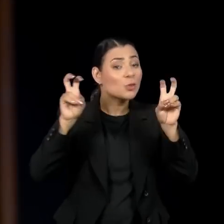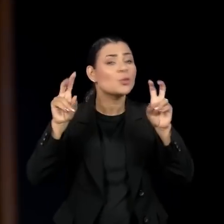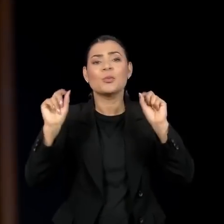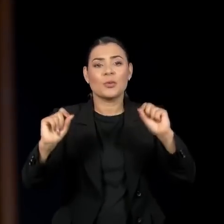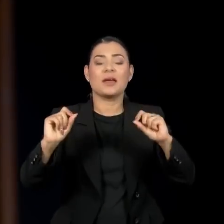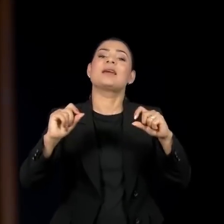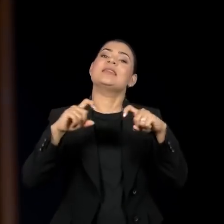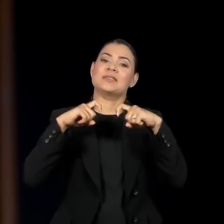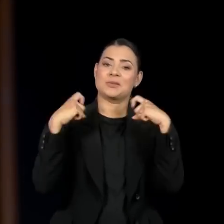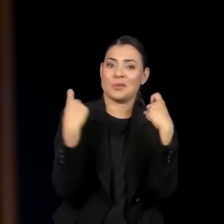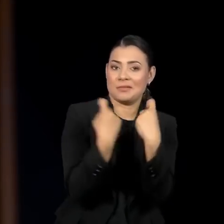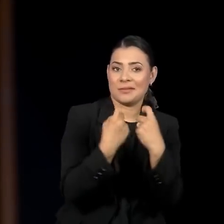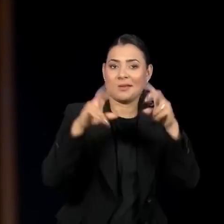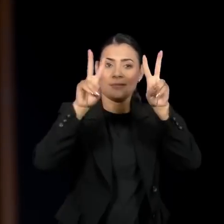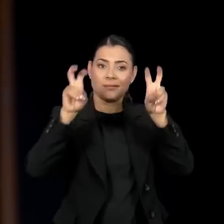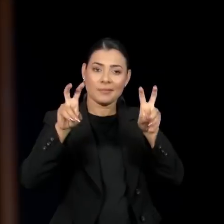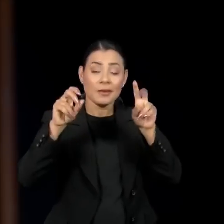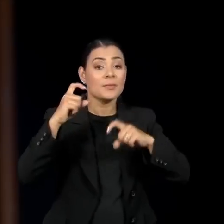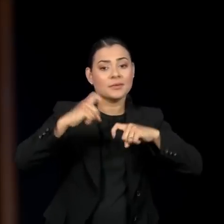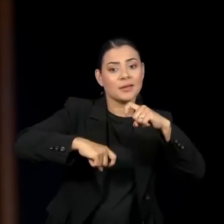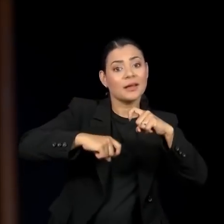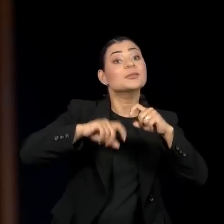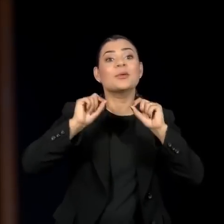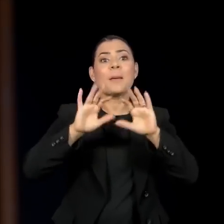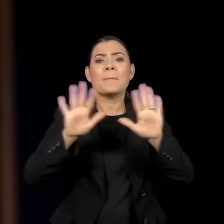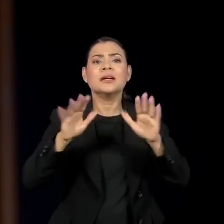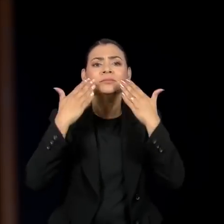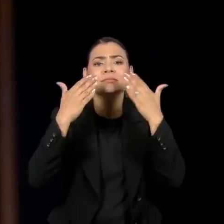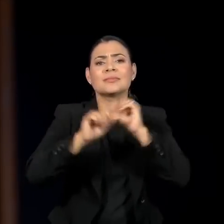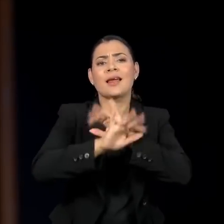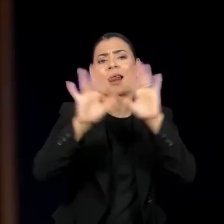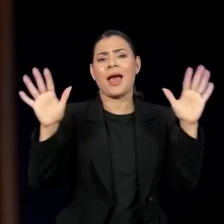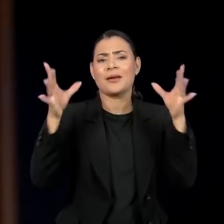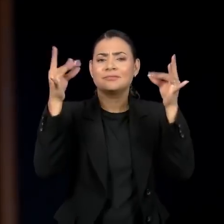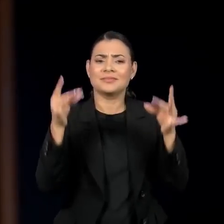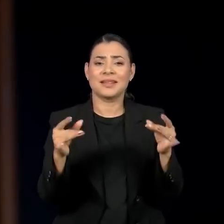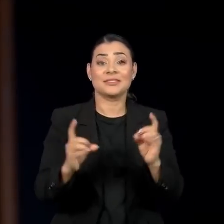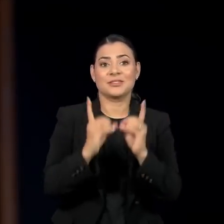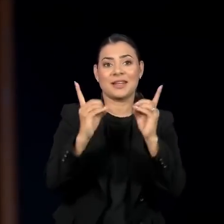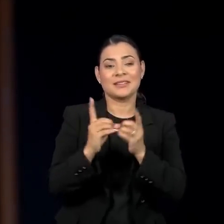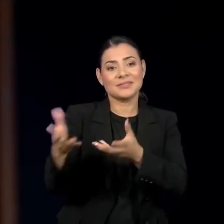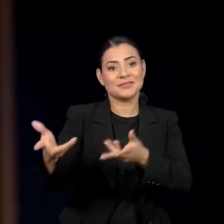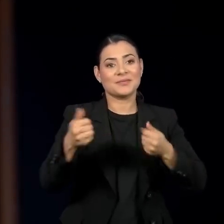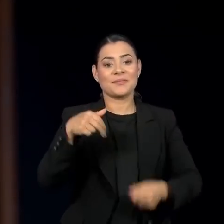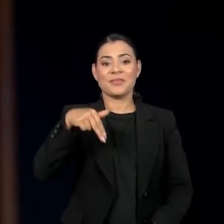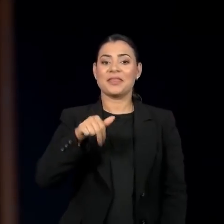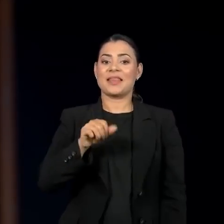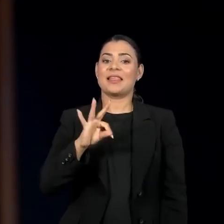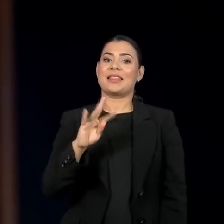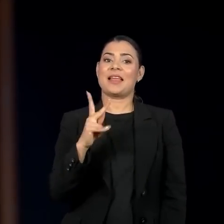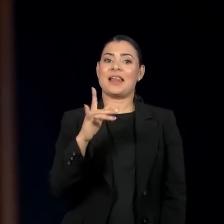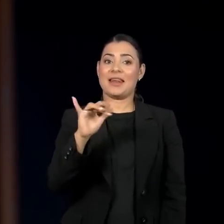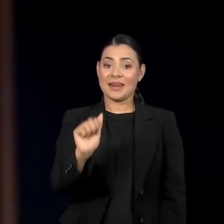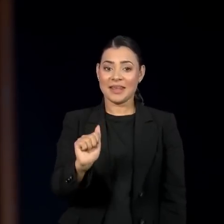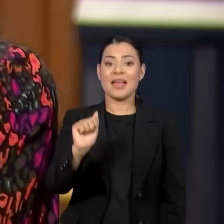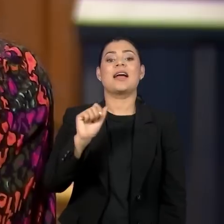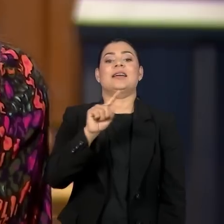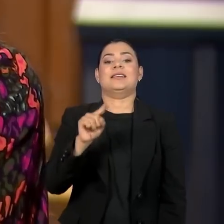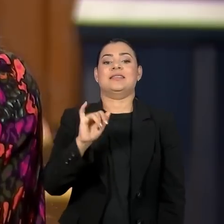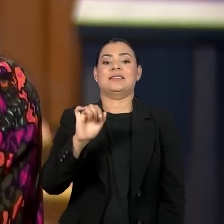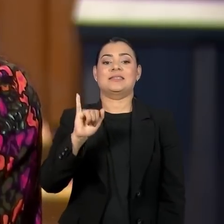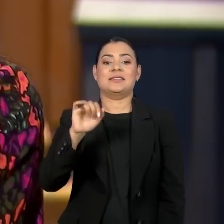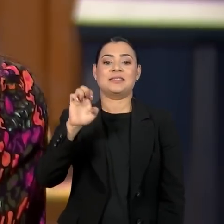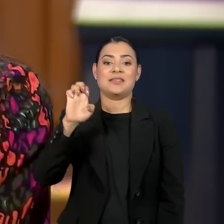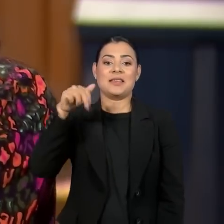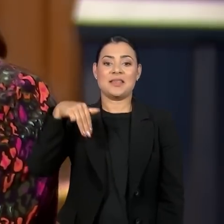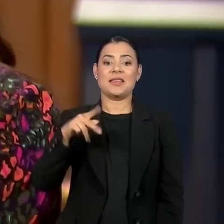vida sexual de um jeito descomplicado. Seja bem-vinda, Natália Jankiewicz.